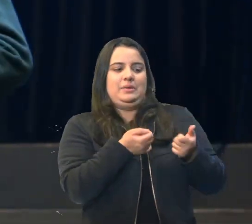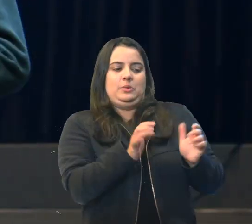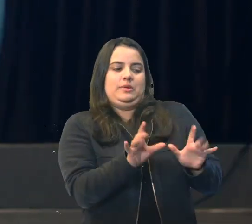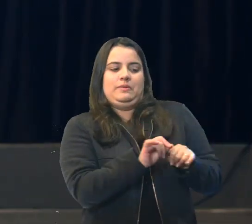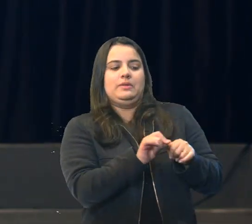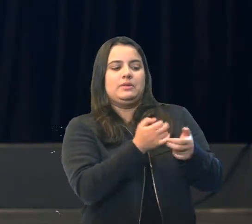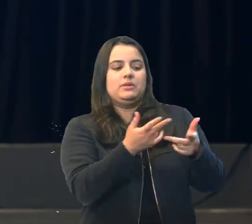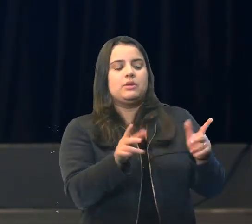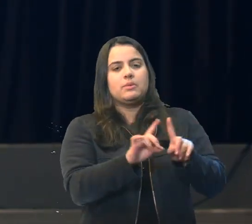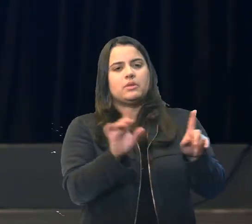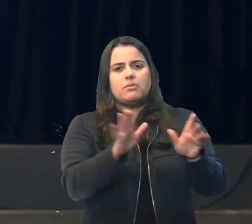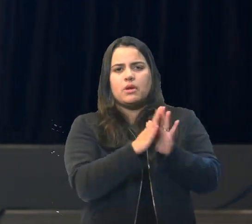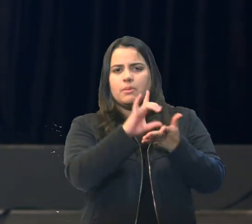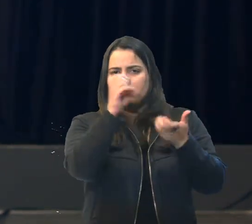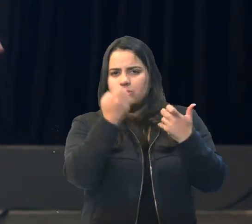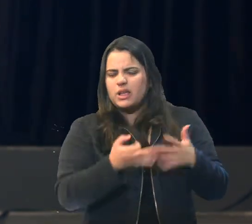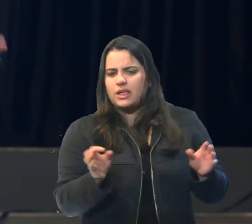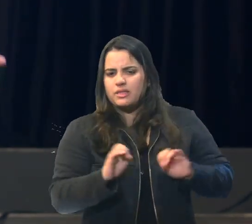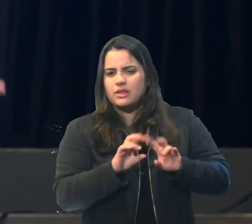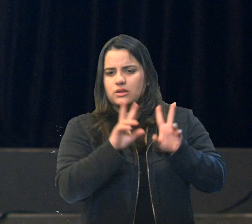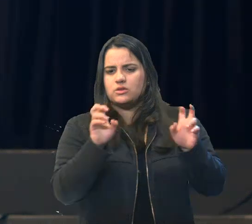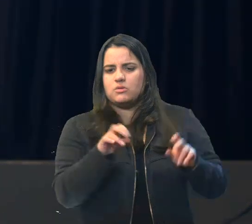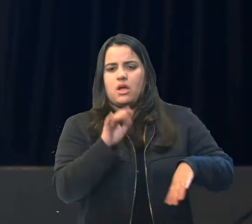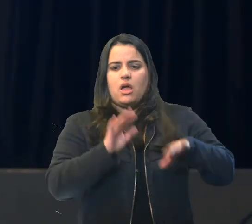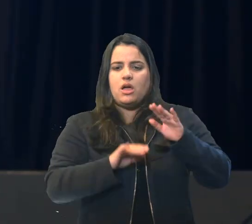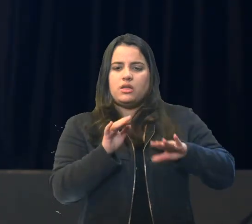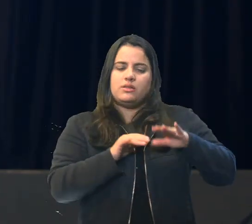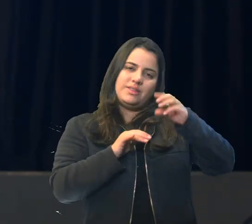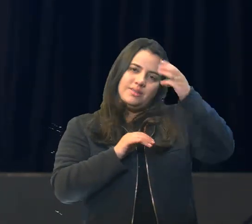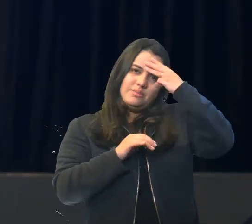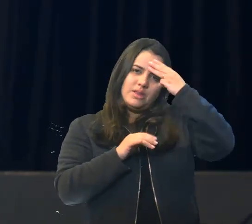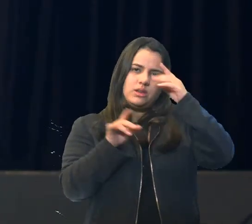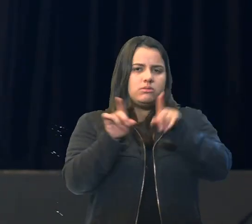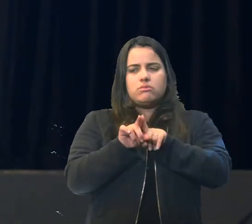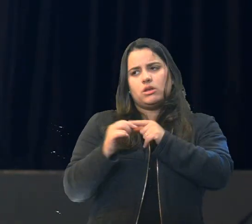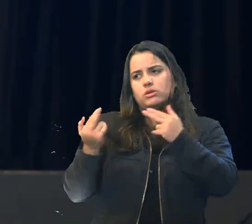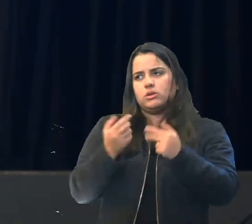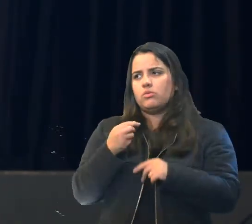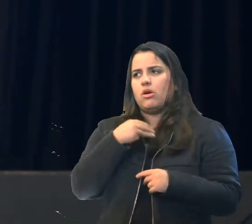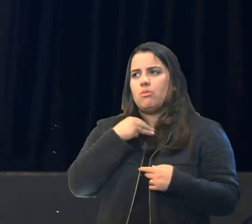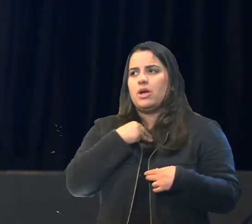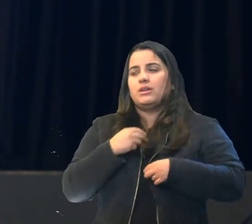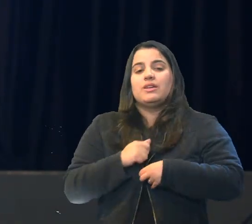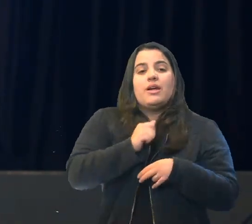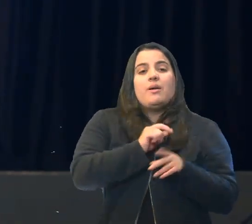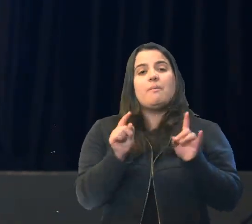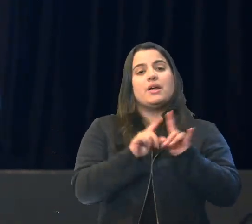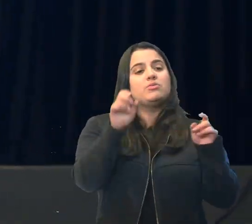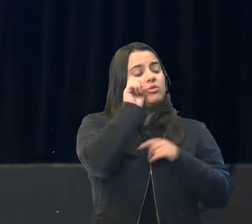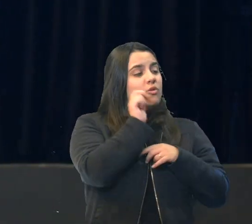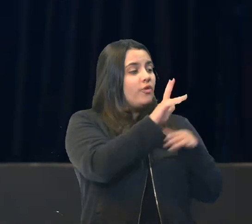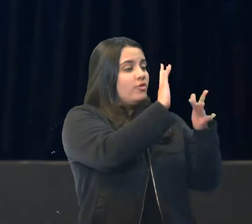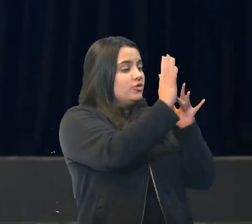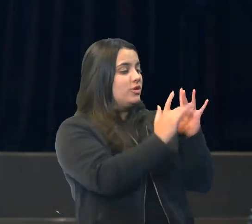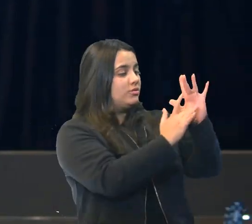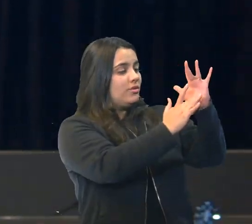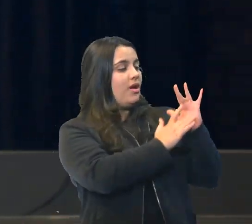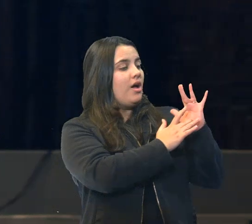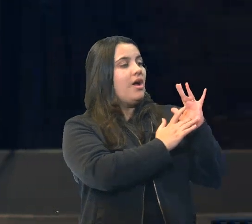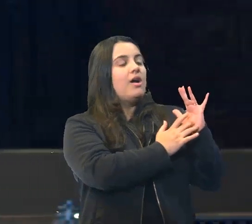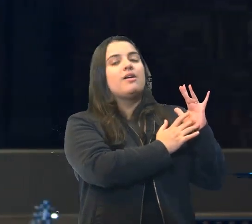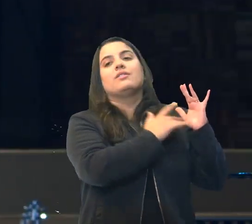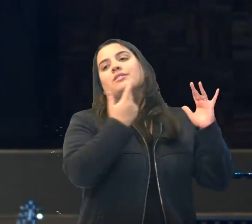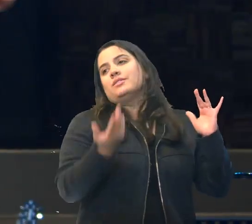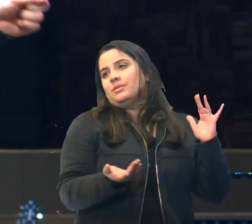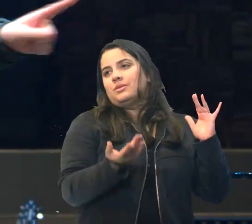é suposição, a Bíblia não fala nada. Talvez ela fosse tão receptiva quanto Marta. Mas quando ela viu o Messias entrando na casa dela, ela falou,